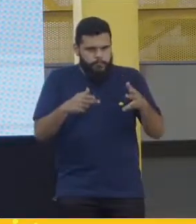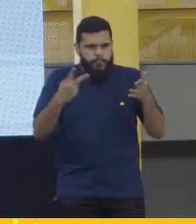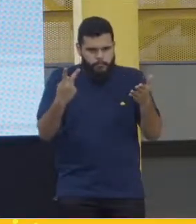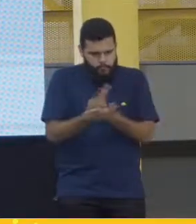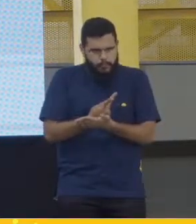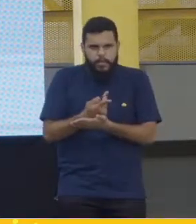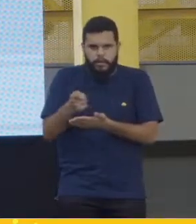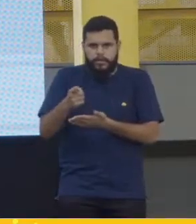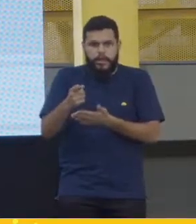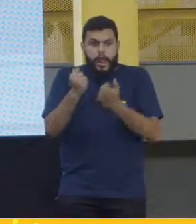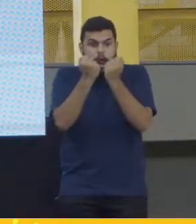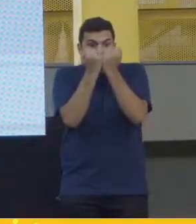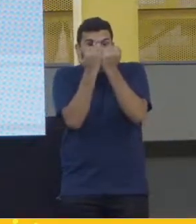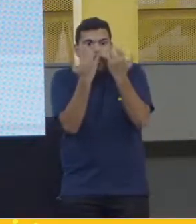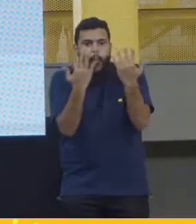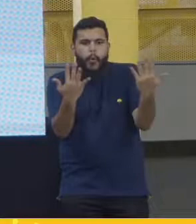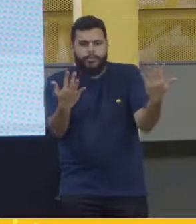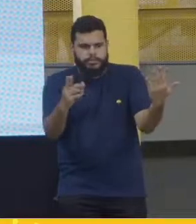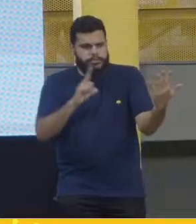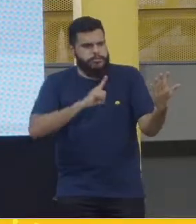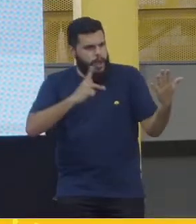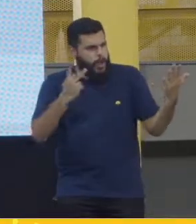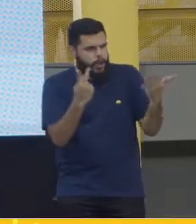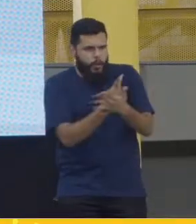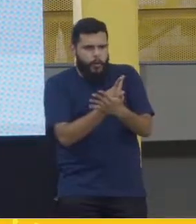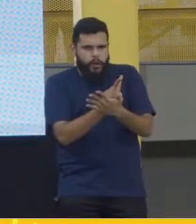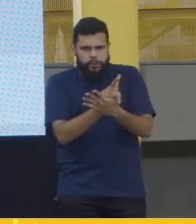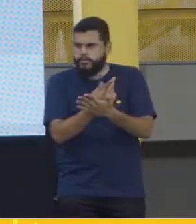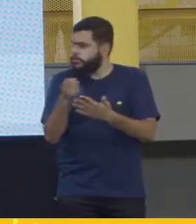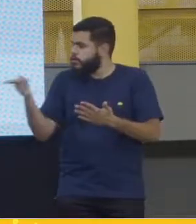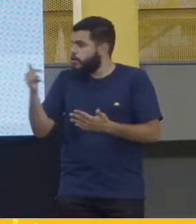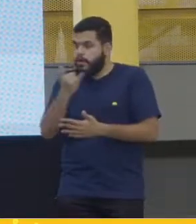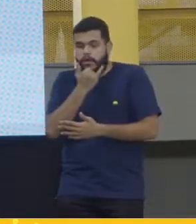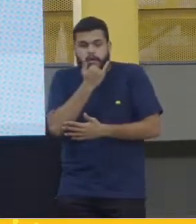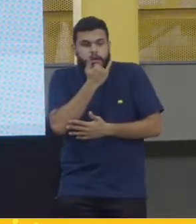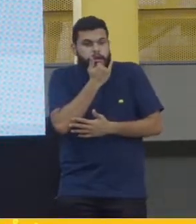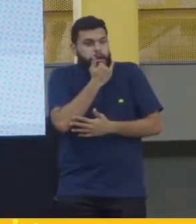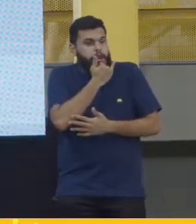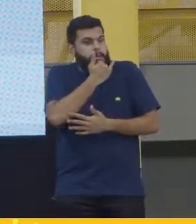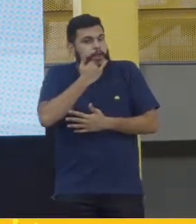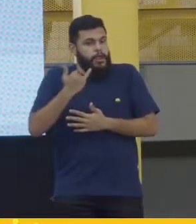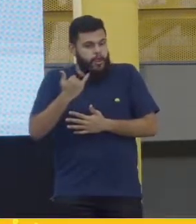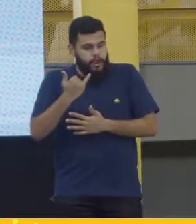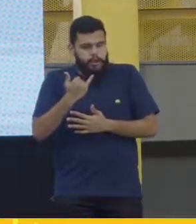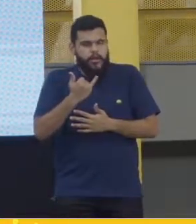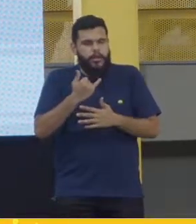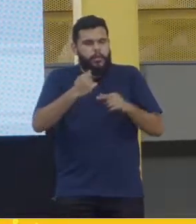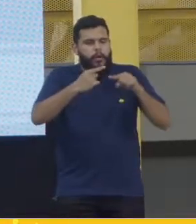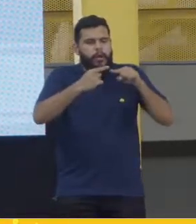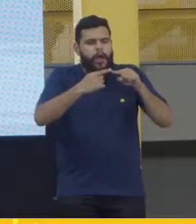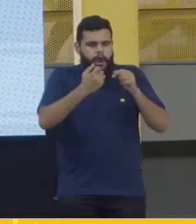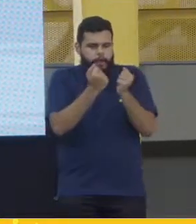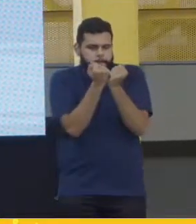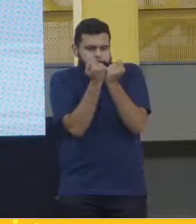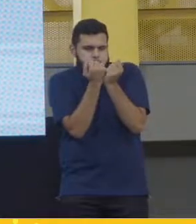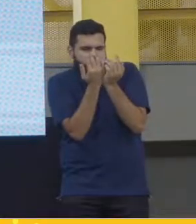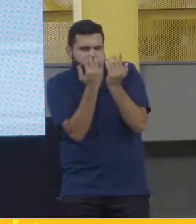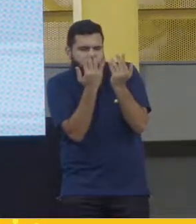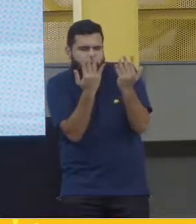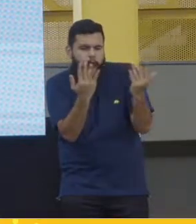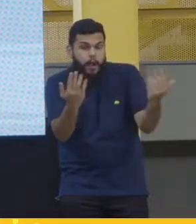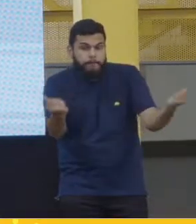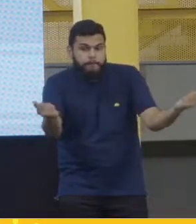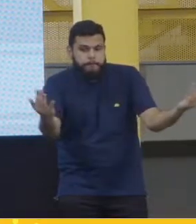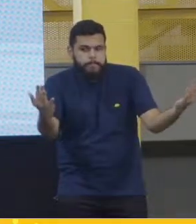acontecendo com a luz. Dependendo da frequência com que a onda de luz chegue aos seus